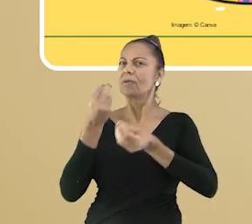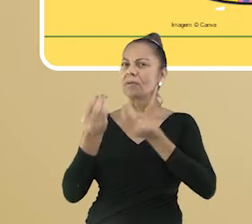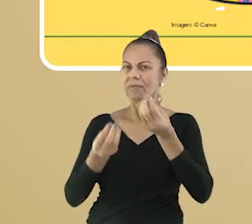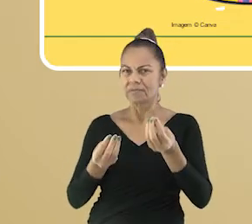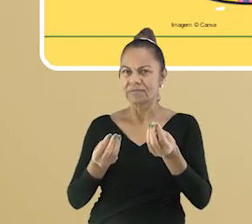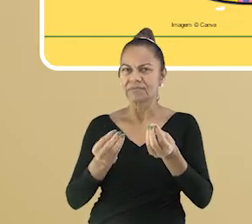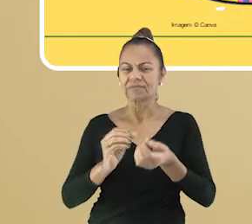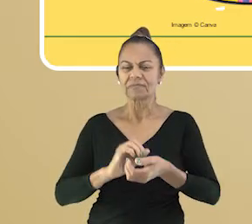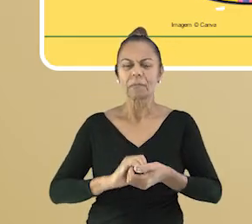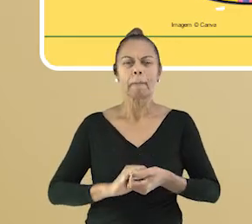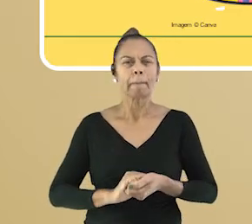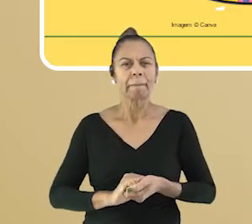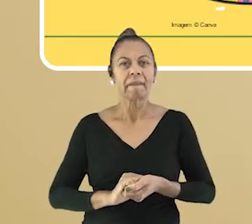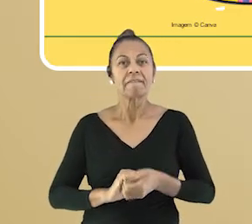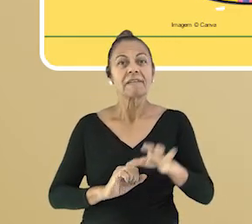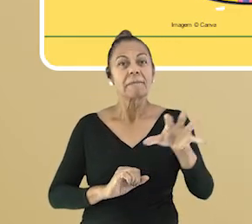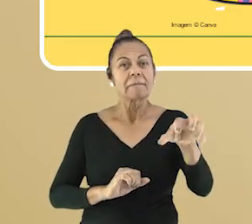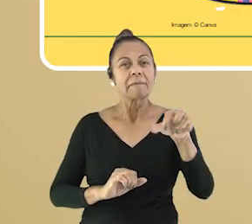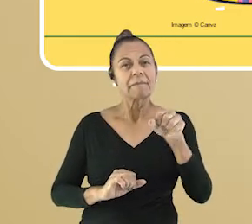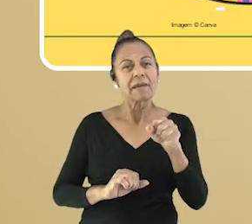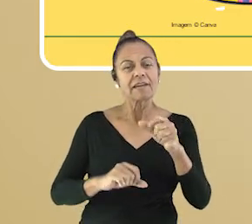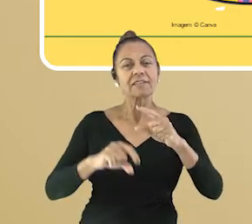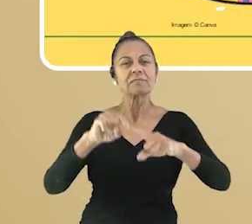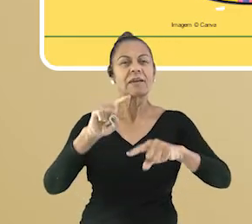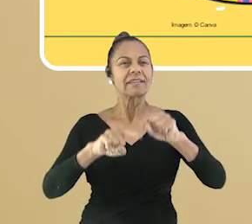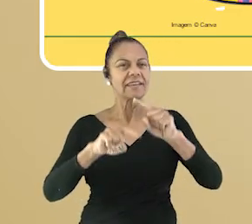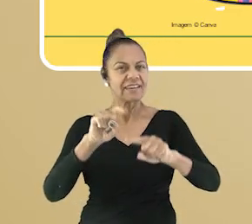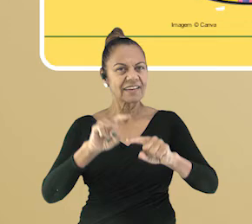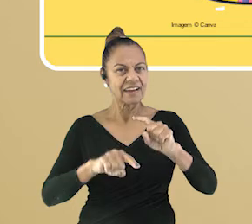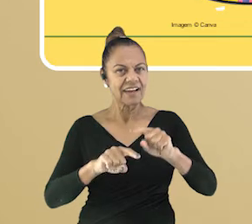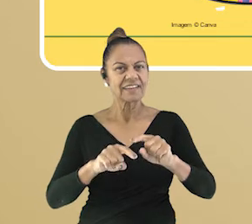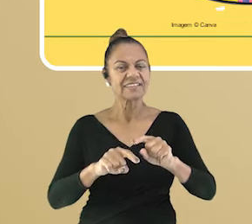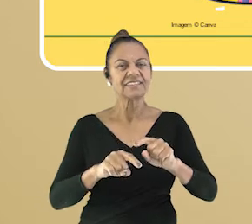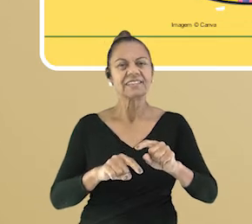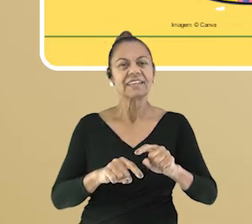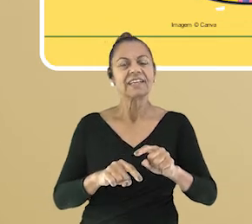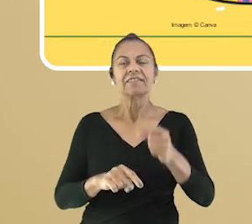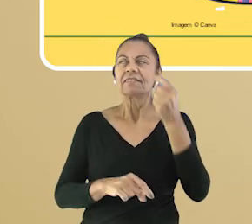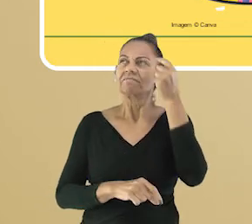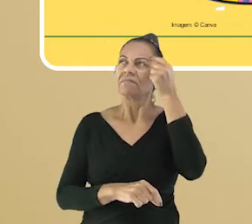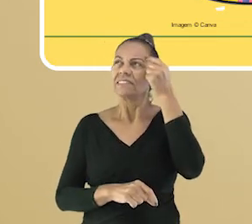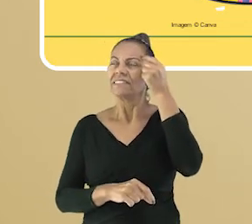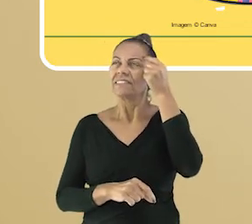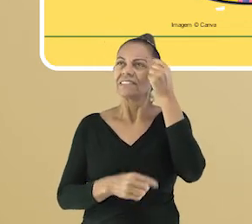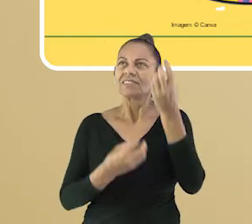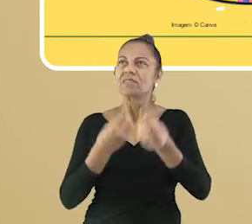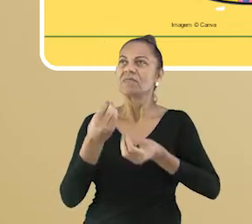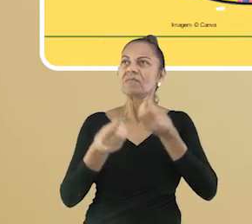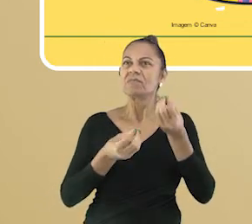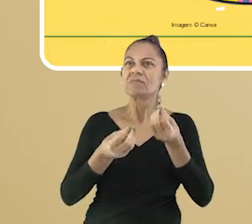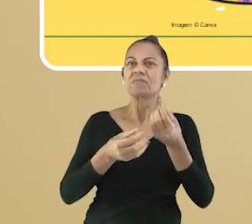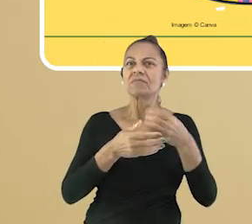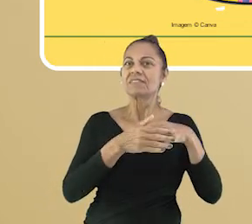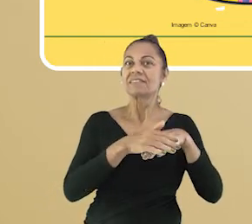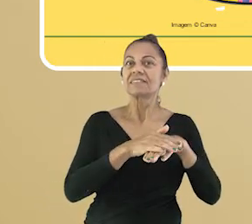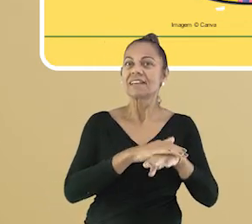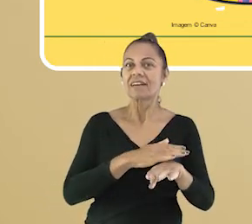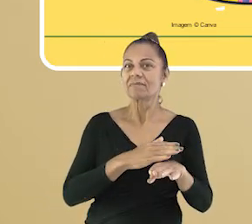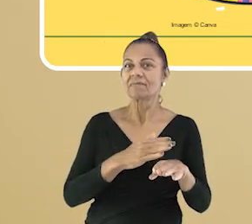cor. Enquanto vocês pegam esses materiais, vão pensando sobre os hábitos das pessoas que convivem com